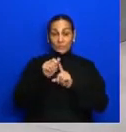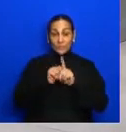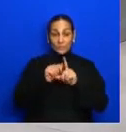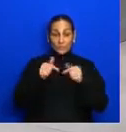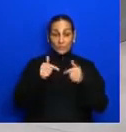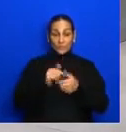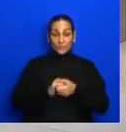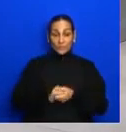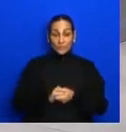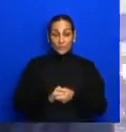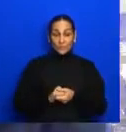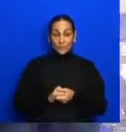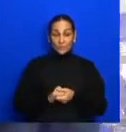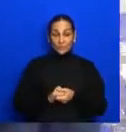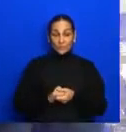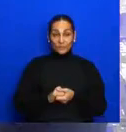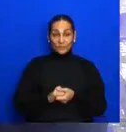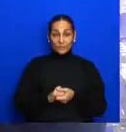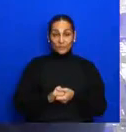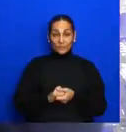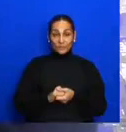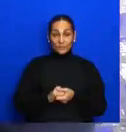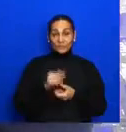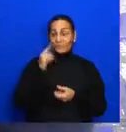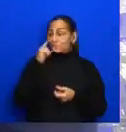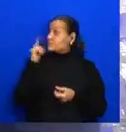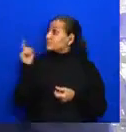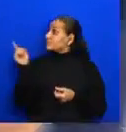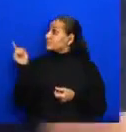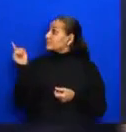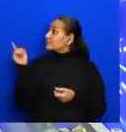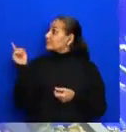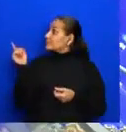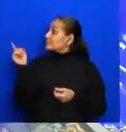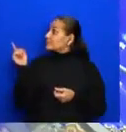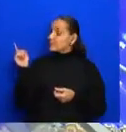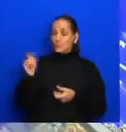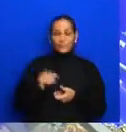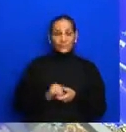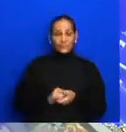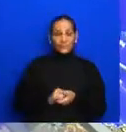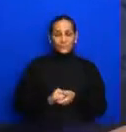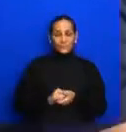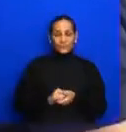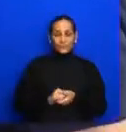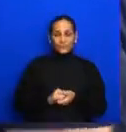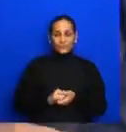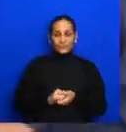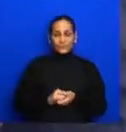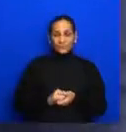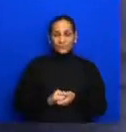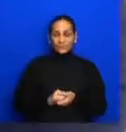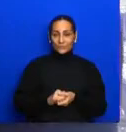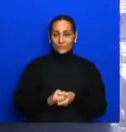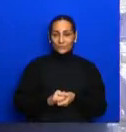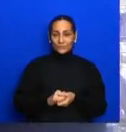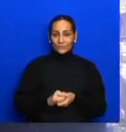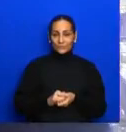mês da sorte. O abastecimento segue uma sequência de cores e números.